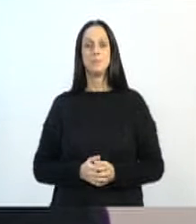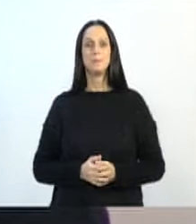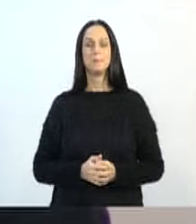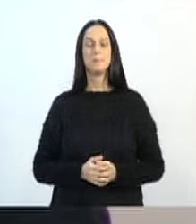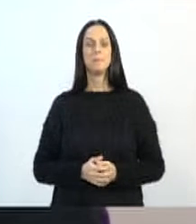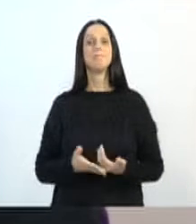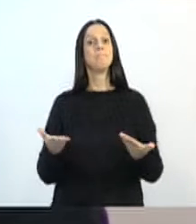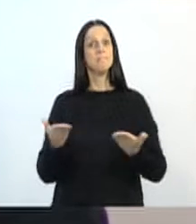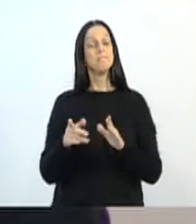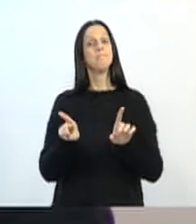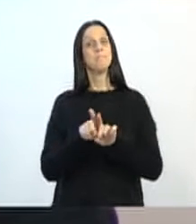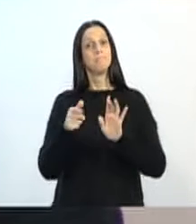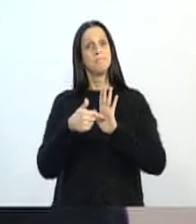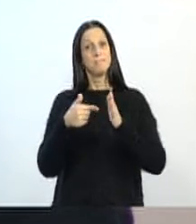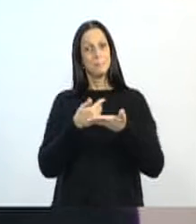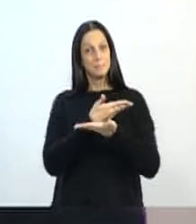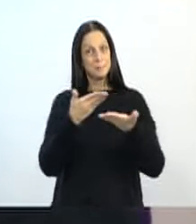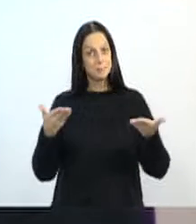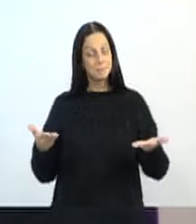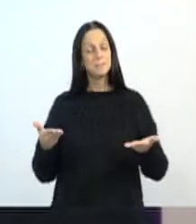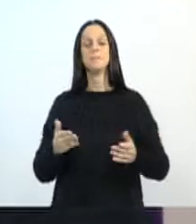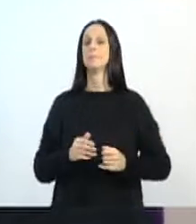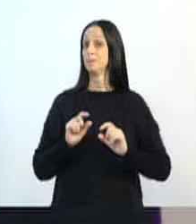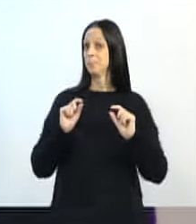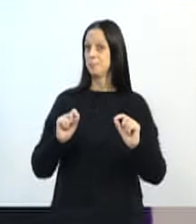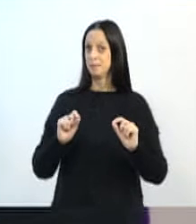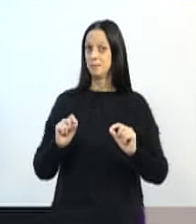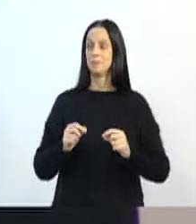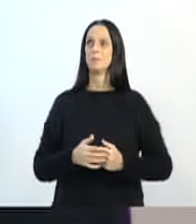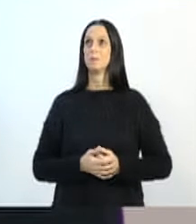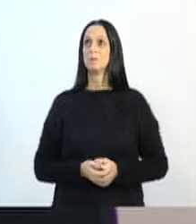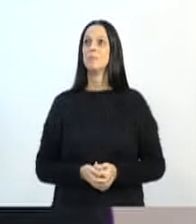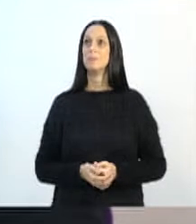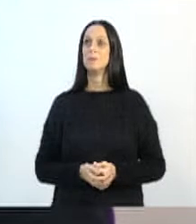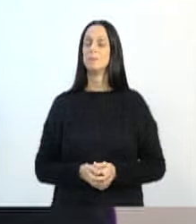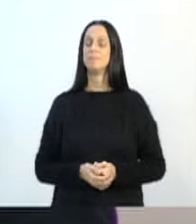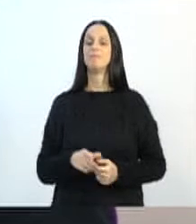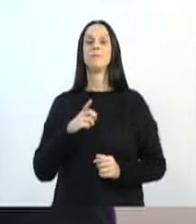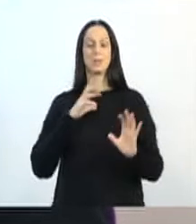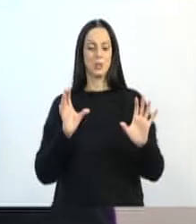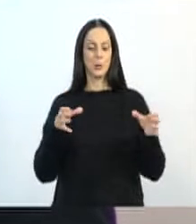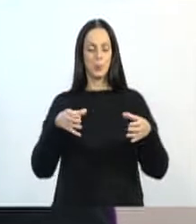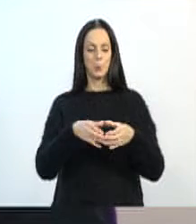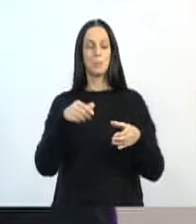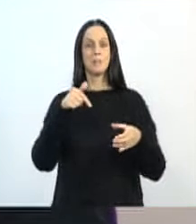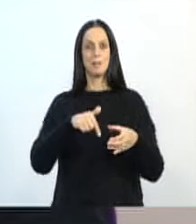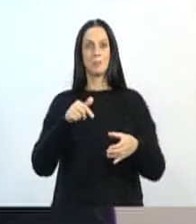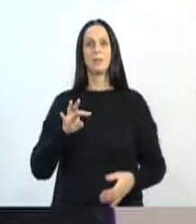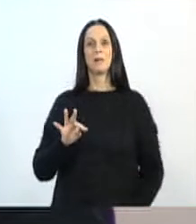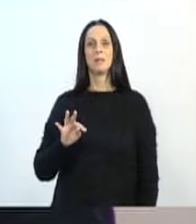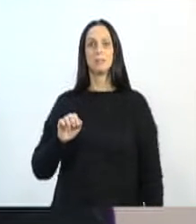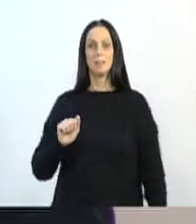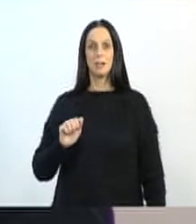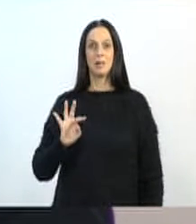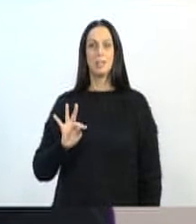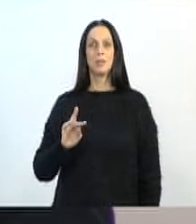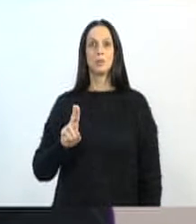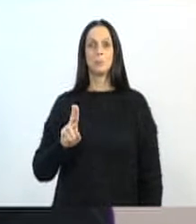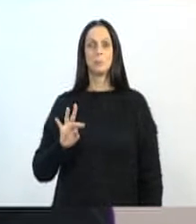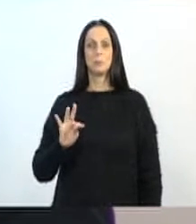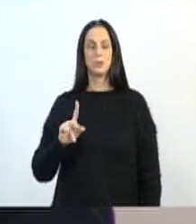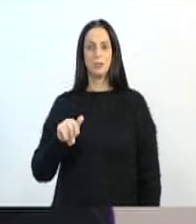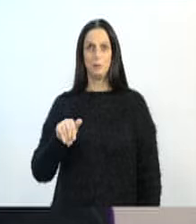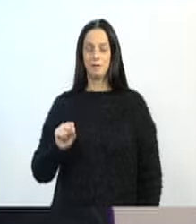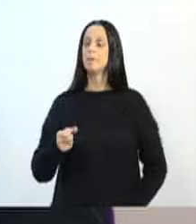uma prestação de contas, quando a gente fala das comissões da Tatutiba, a gente fala, convida todos os vereadores.